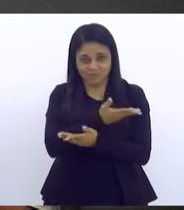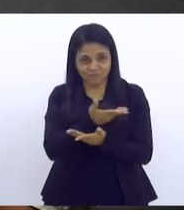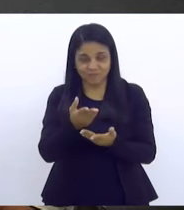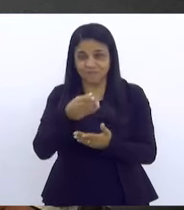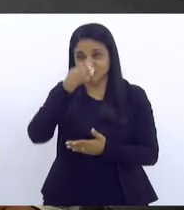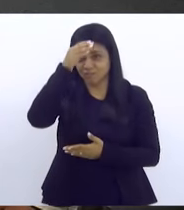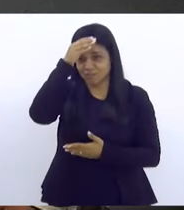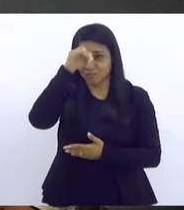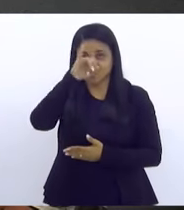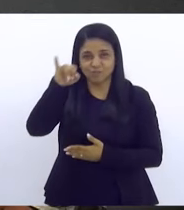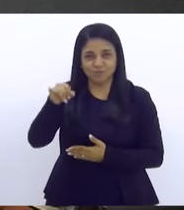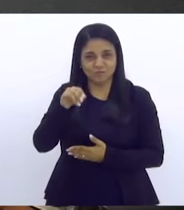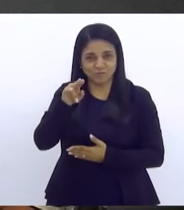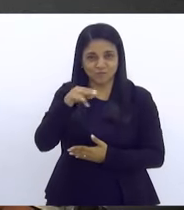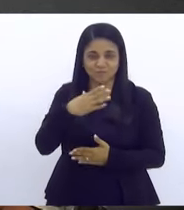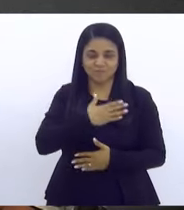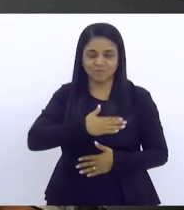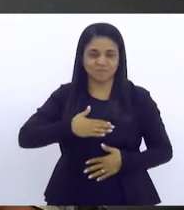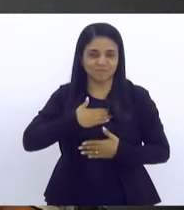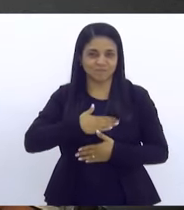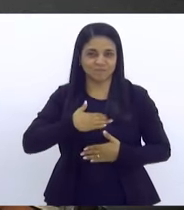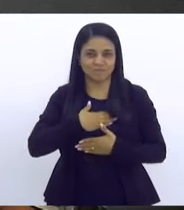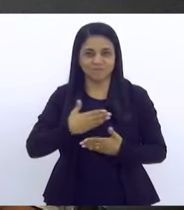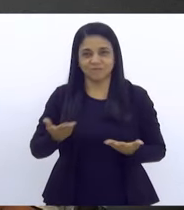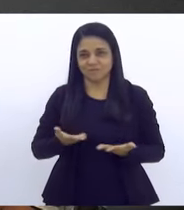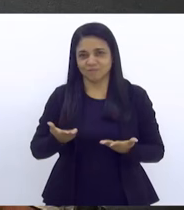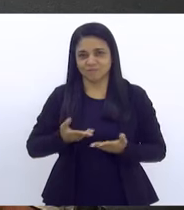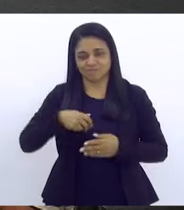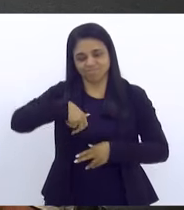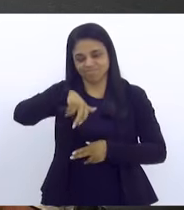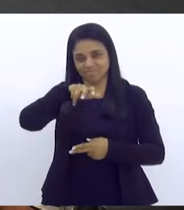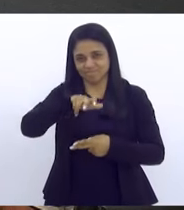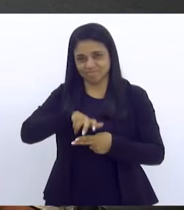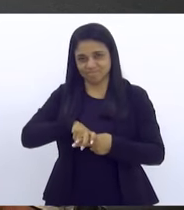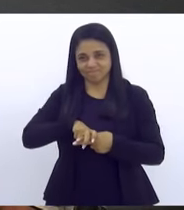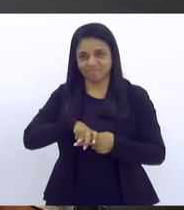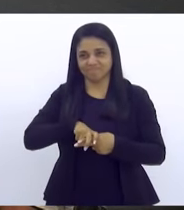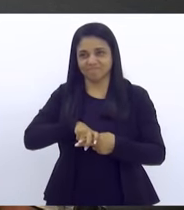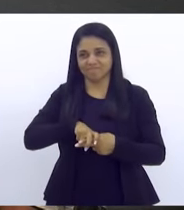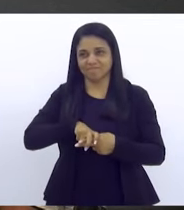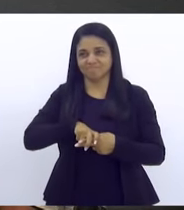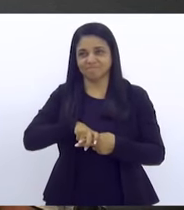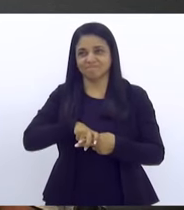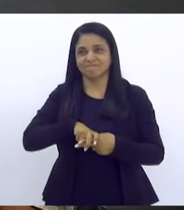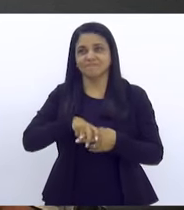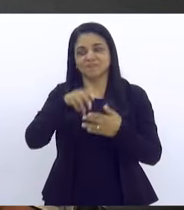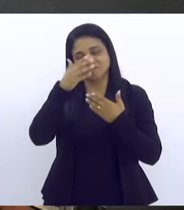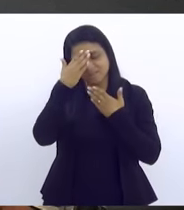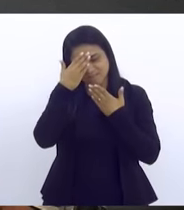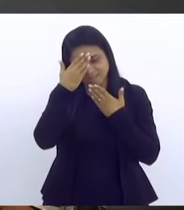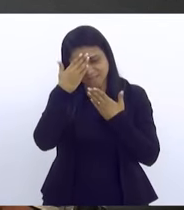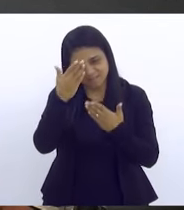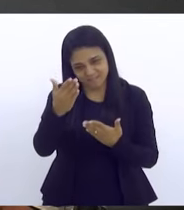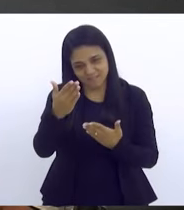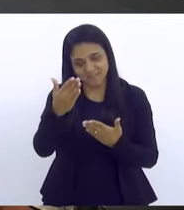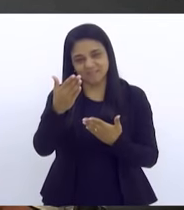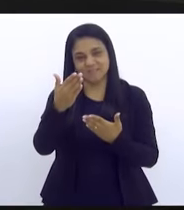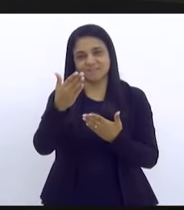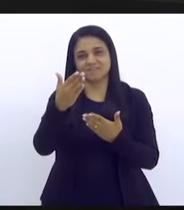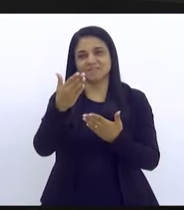Tia Ju, uma satisfação muito grande para mim estar aqui nesta mesa seleta. Também quero te agradecer